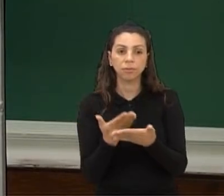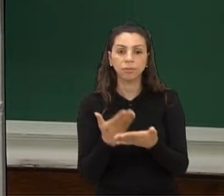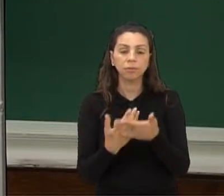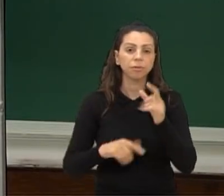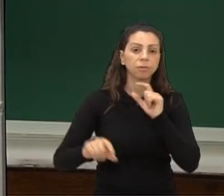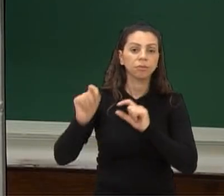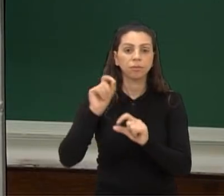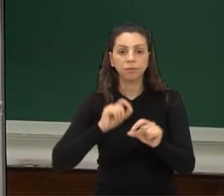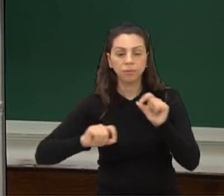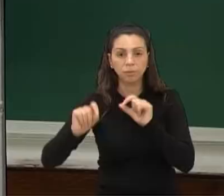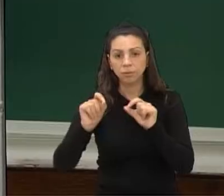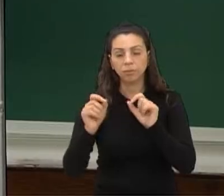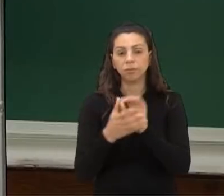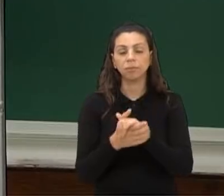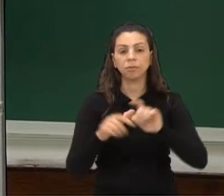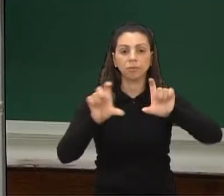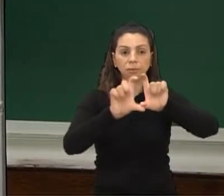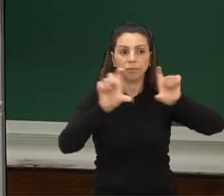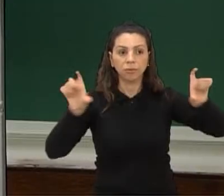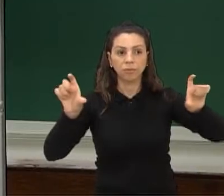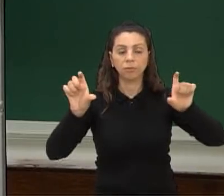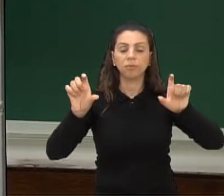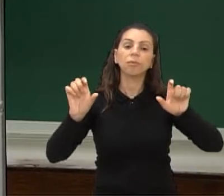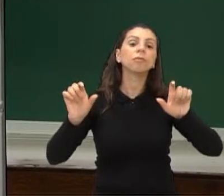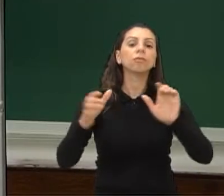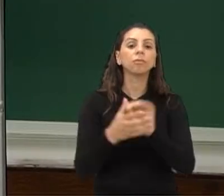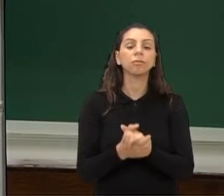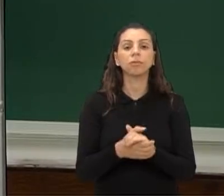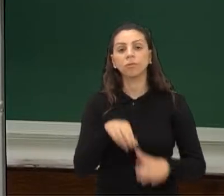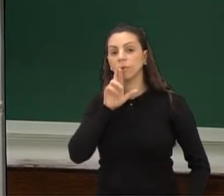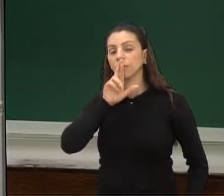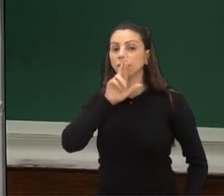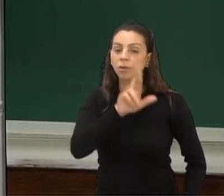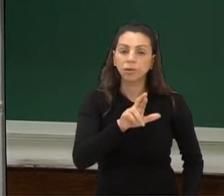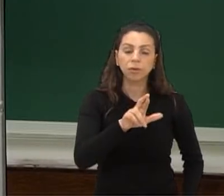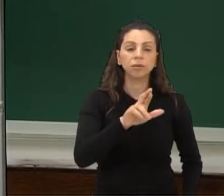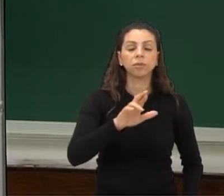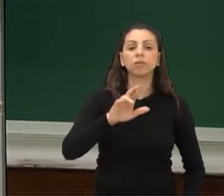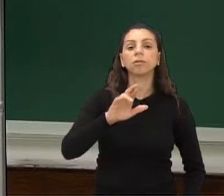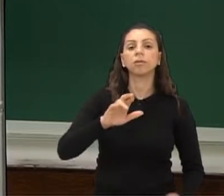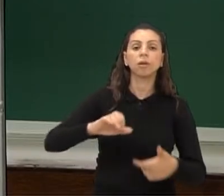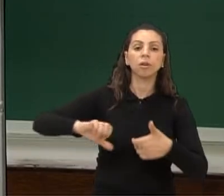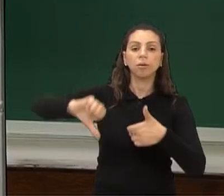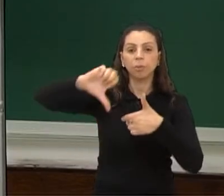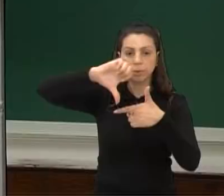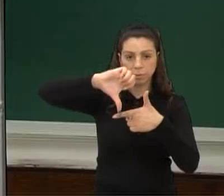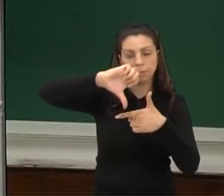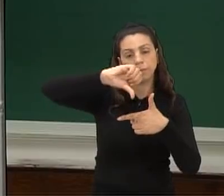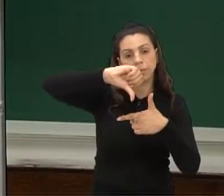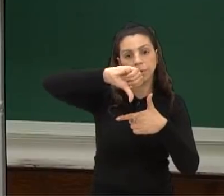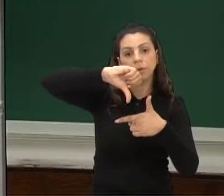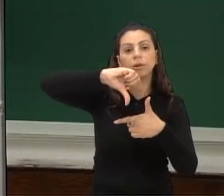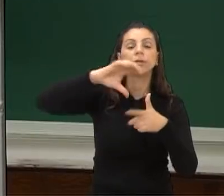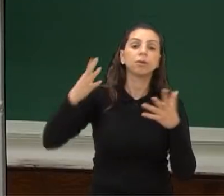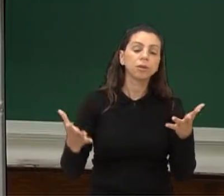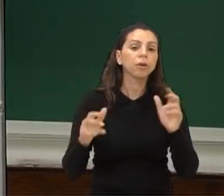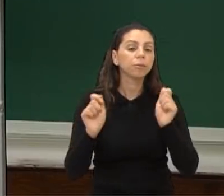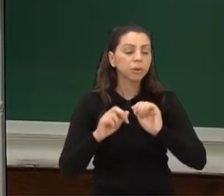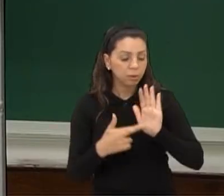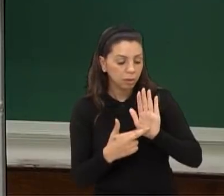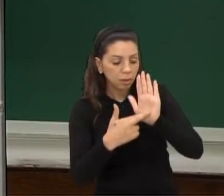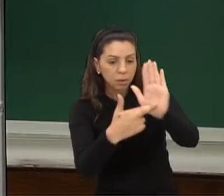transformar essas informações em uma equação matemática, nós paramos por aqui, por enquanto, viu? Então, vamos